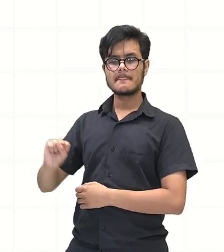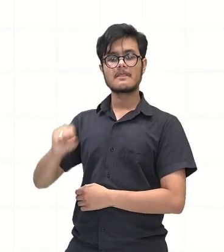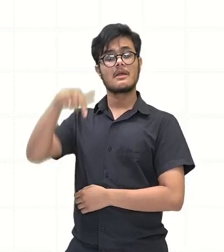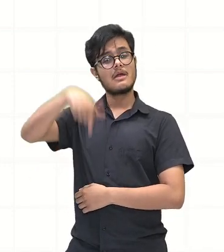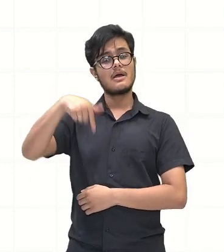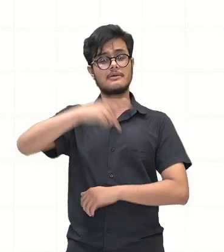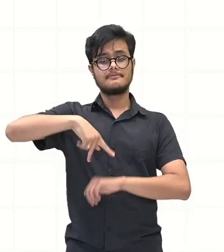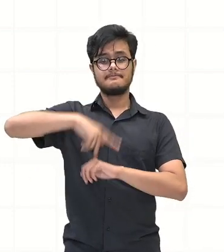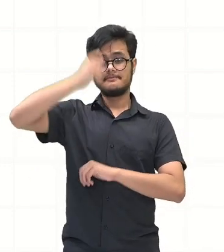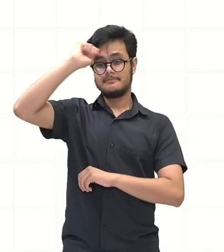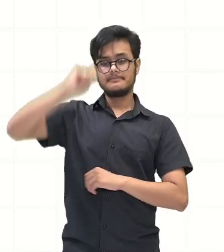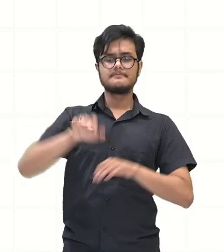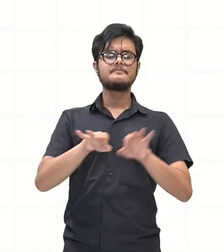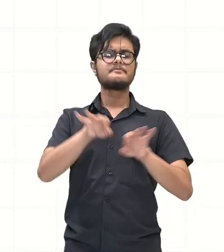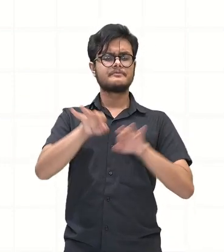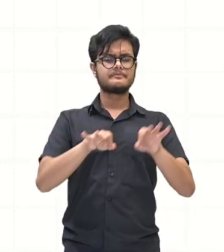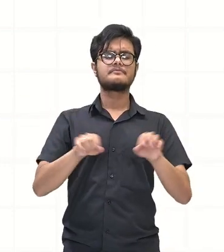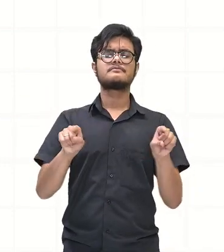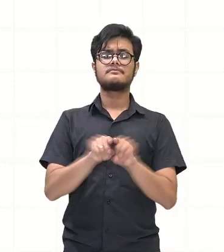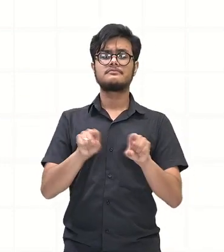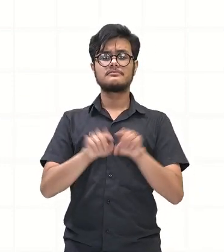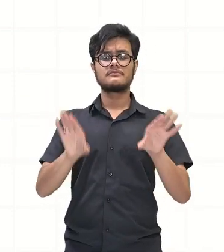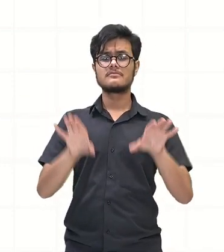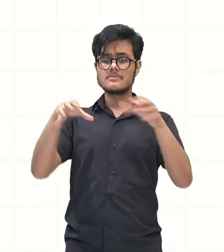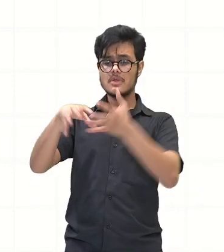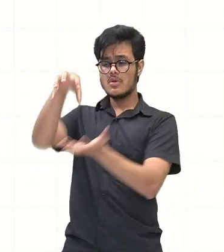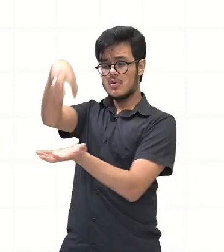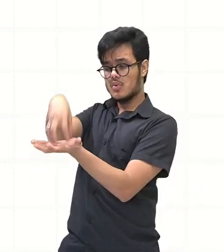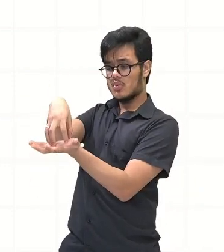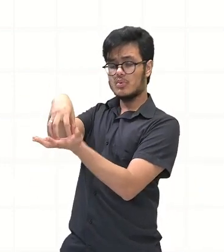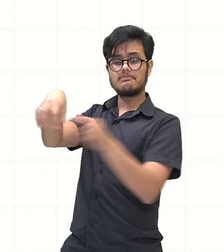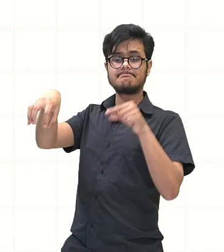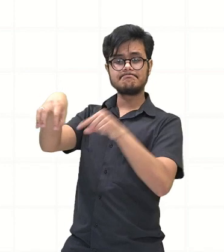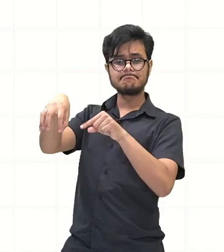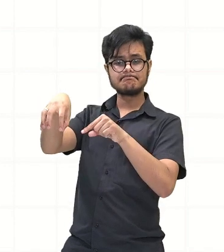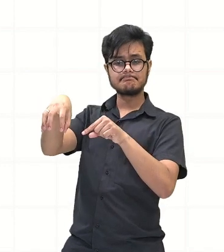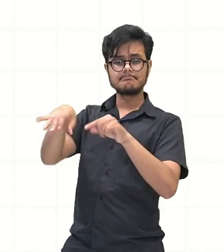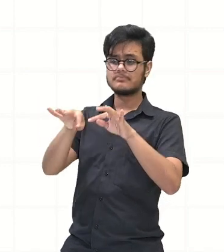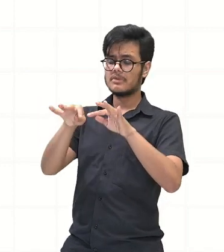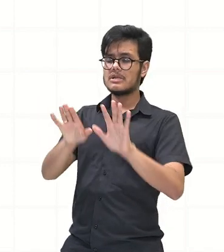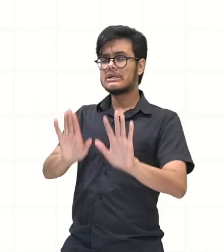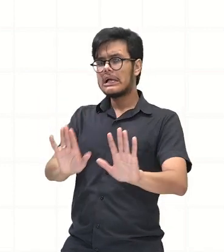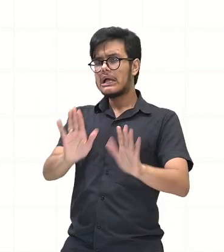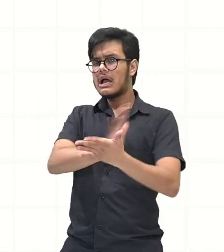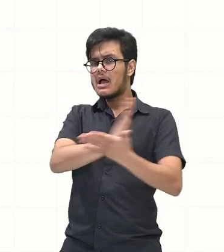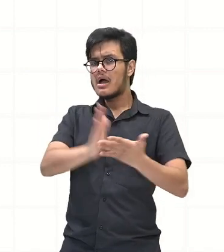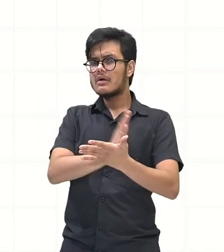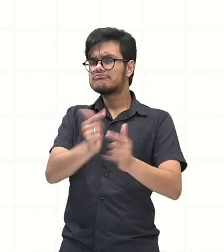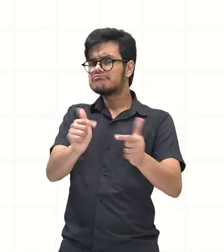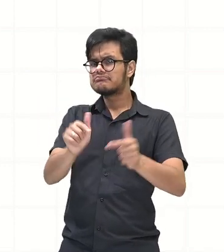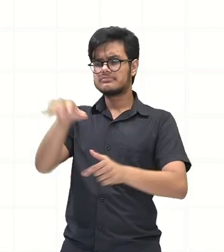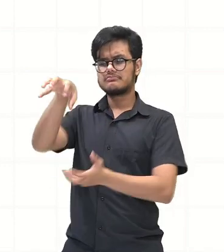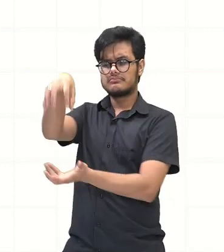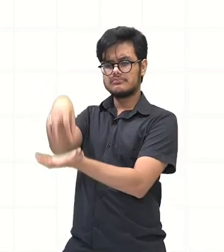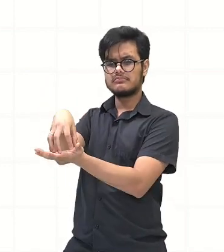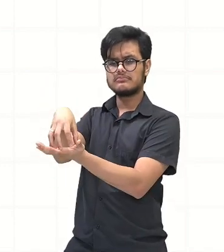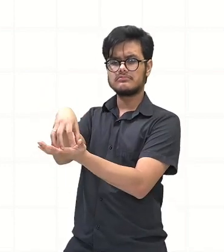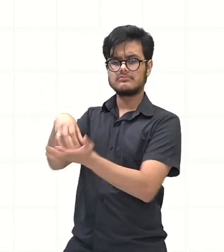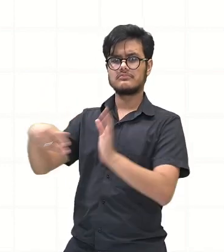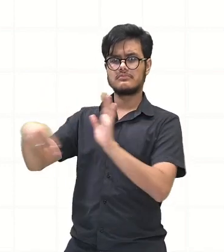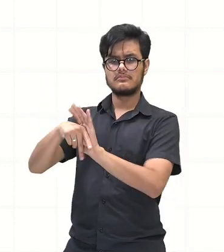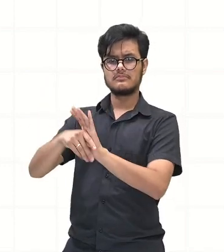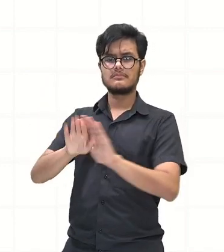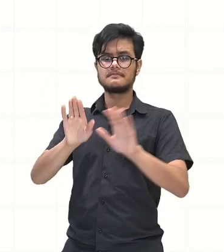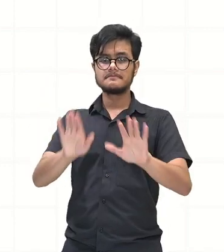Sul eram organizados em grupos tribais. Nem todos os grupos constituíram um estado.